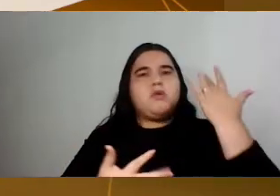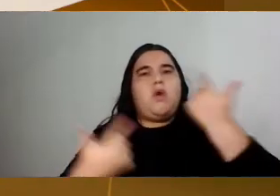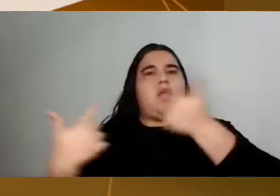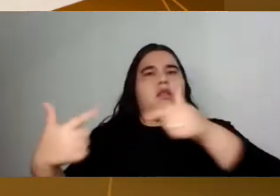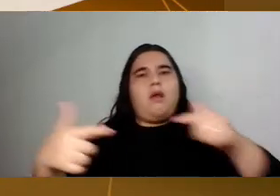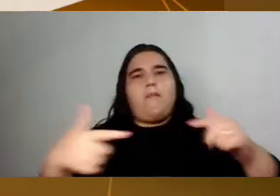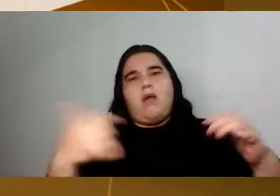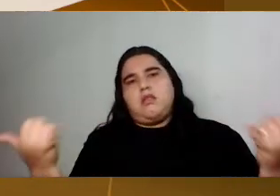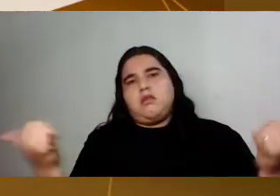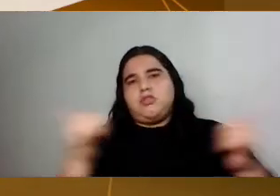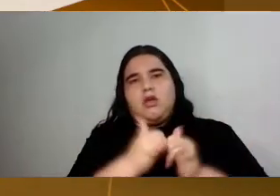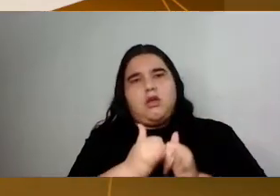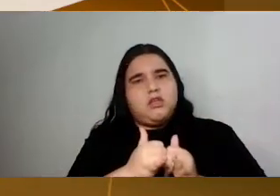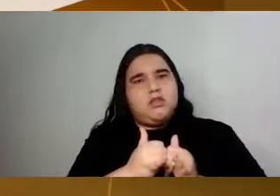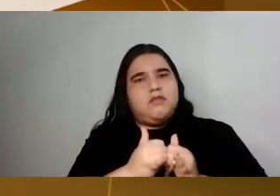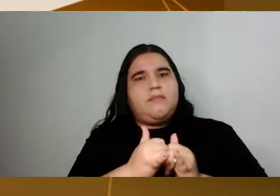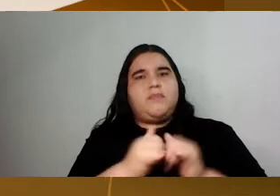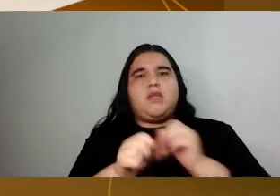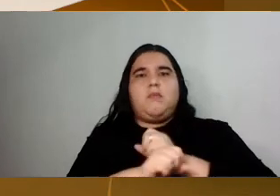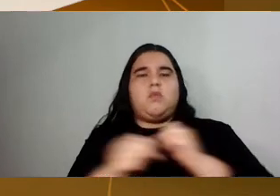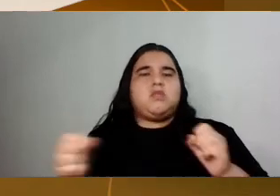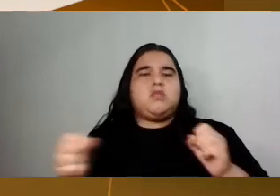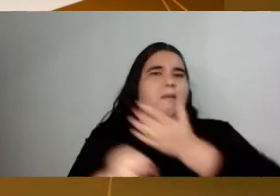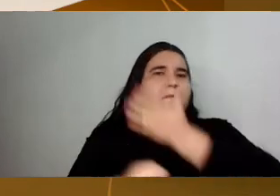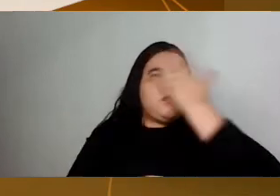condições de ter o pessoal acompanhando, né,